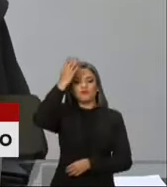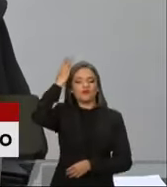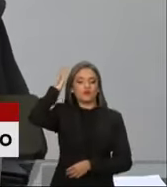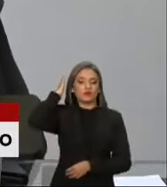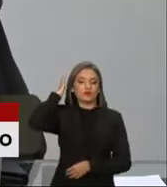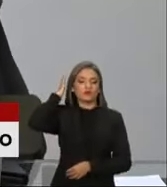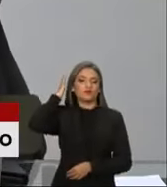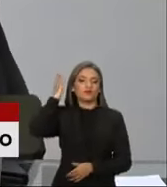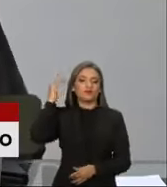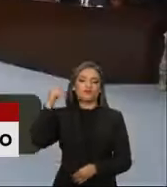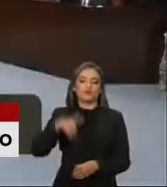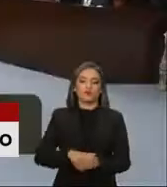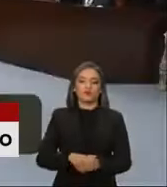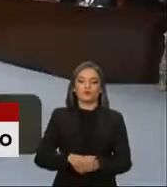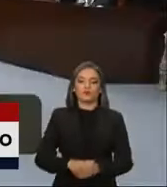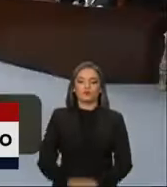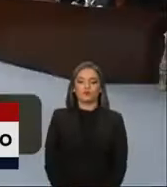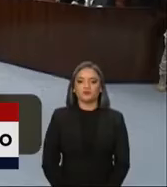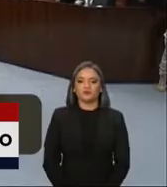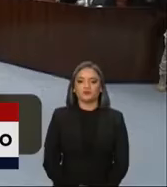Continuidade de seu voto.